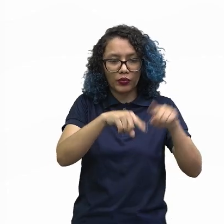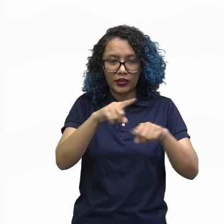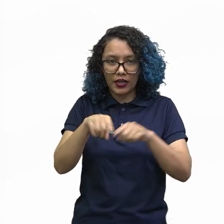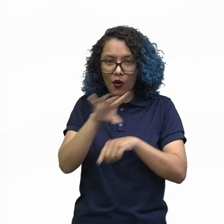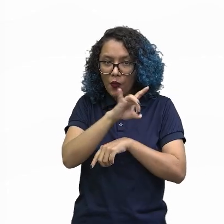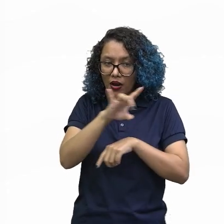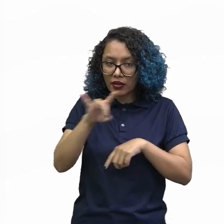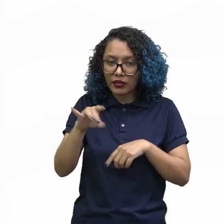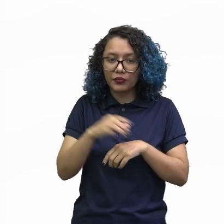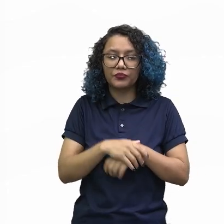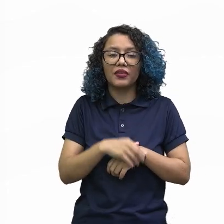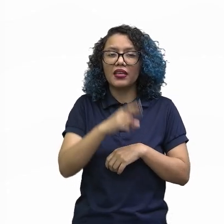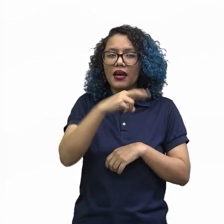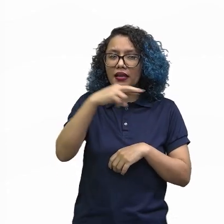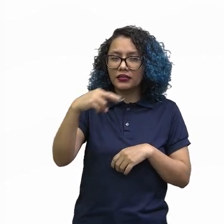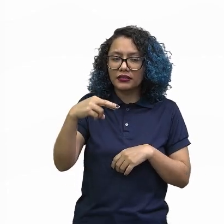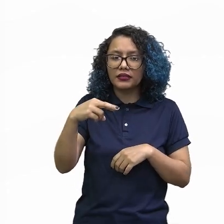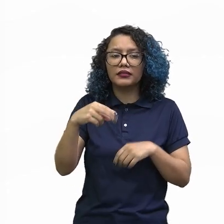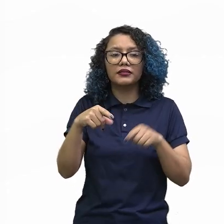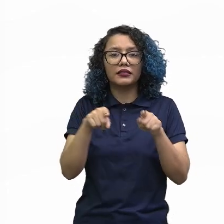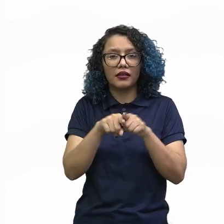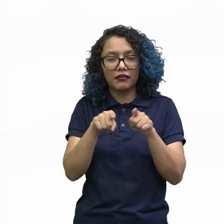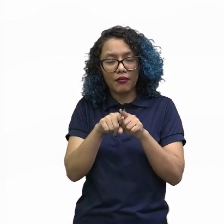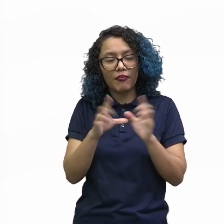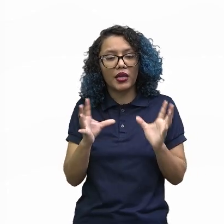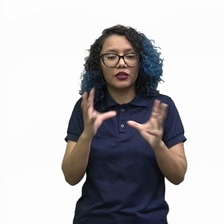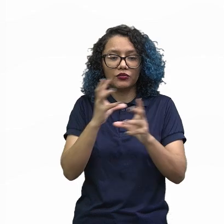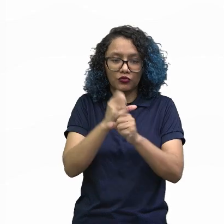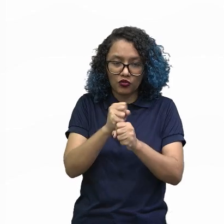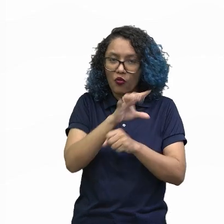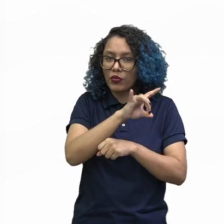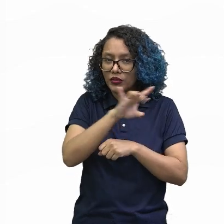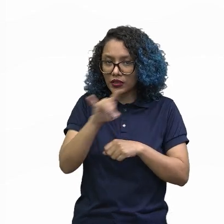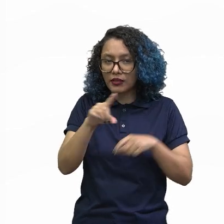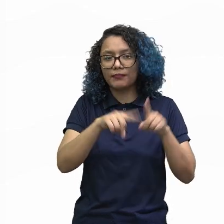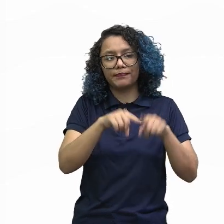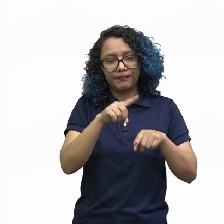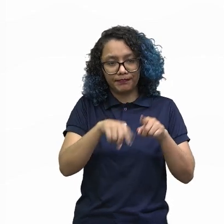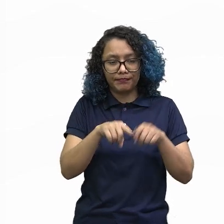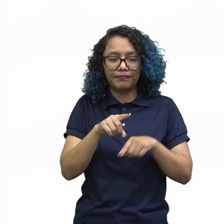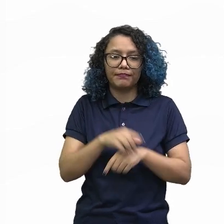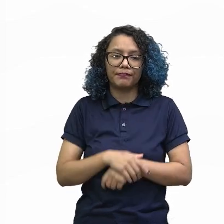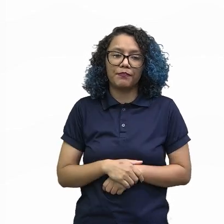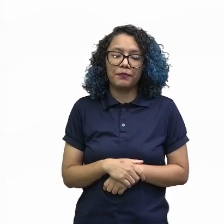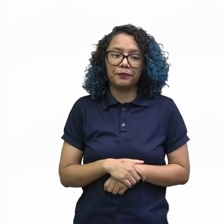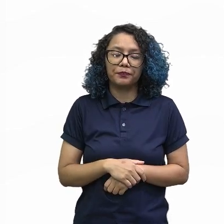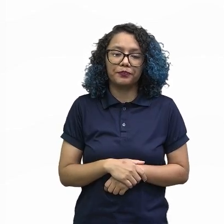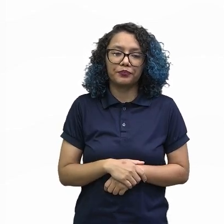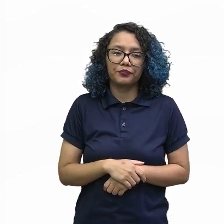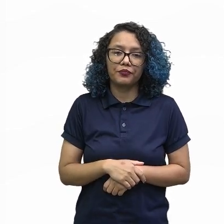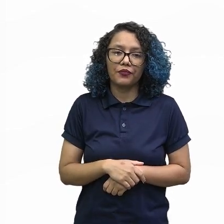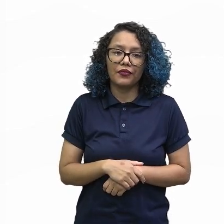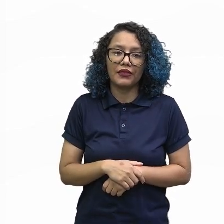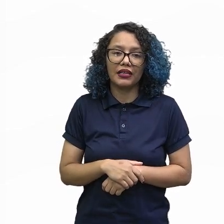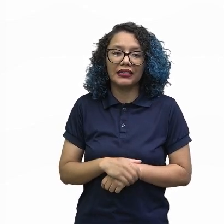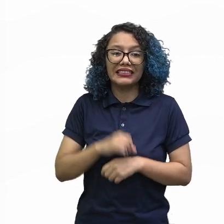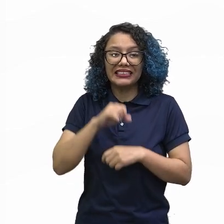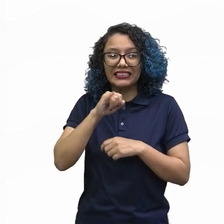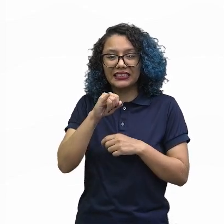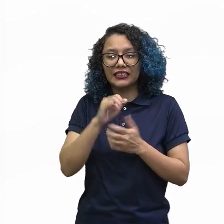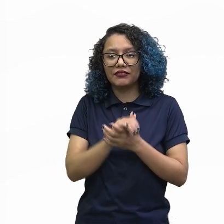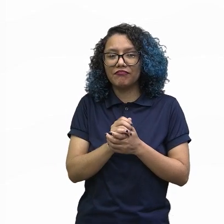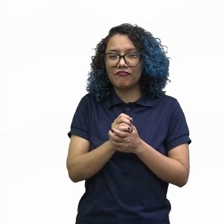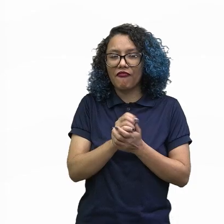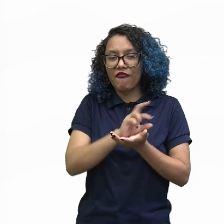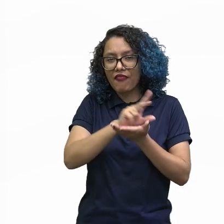resistência equivalente é a soma das resistências de cada gerador também. No caso de N geradores, aí a gente viu